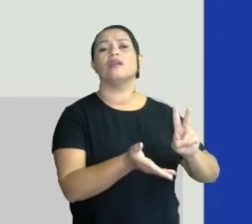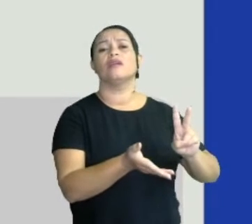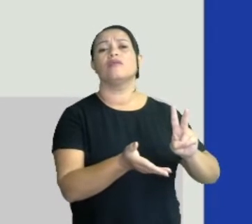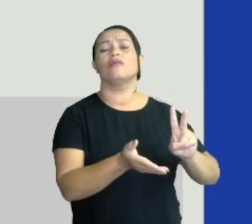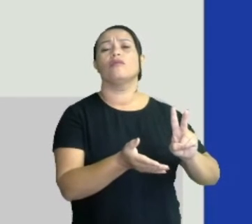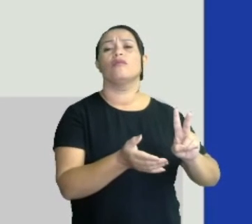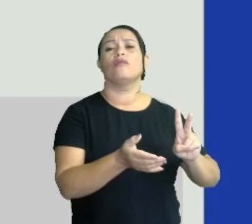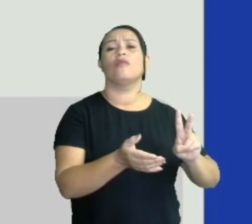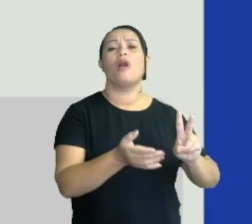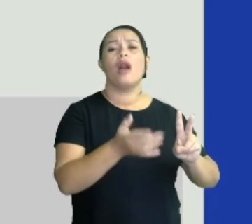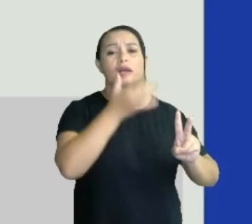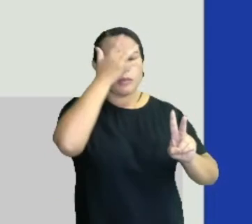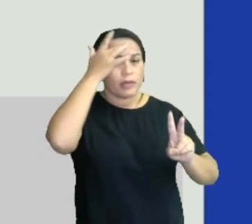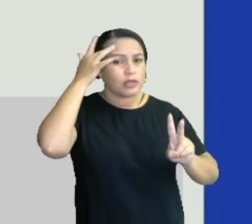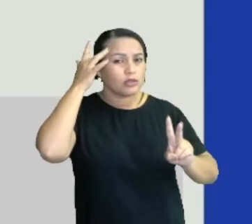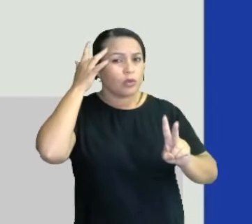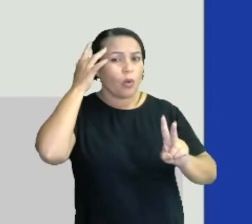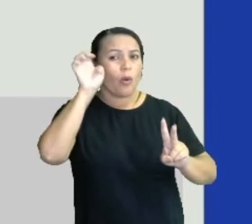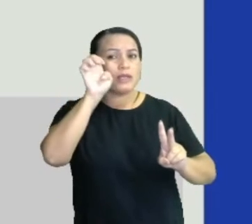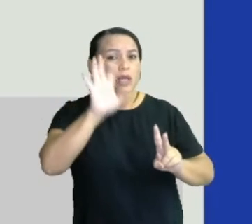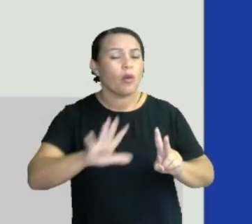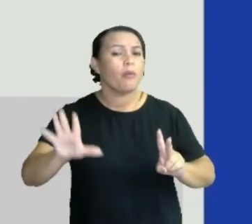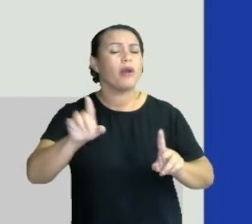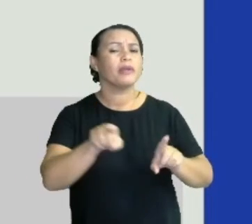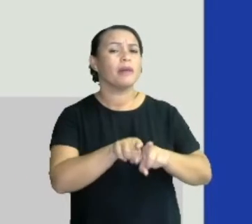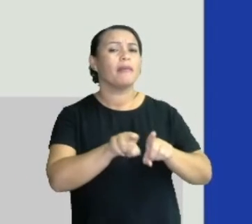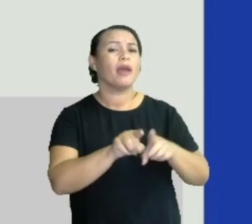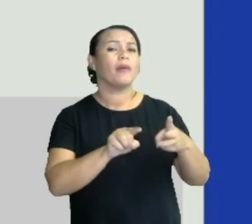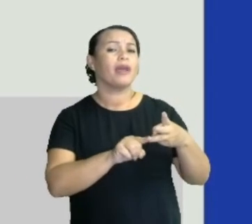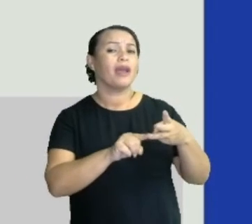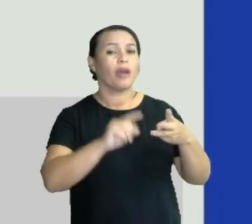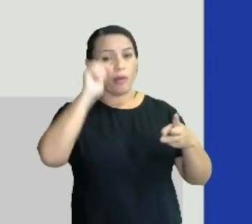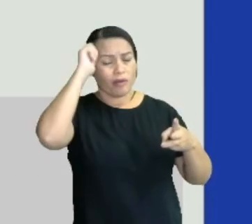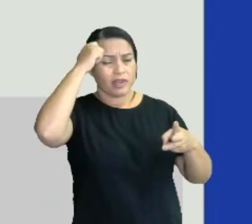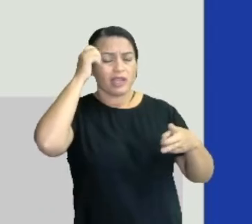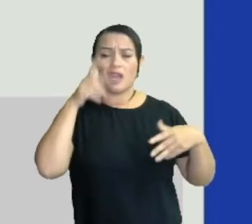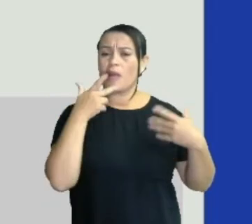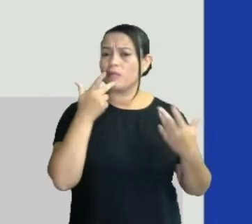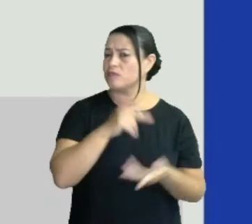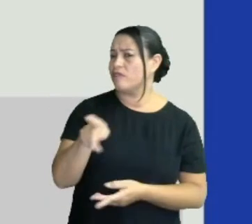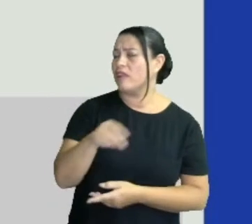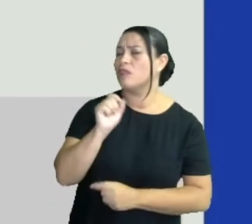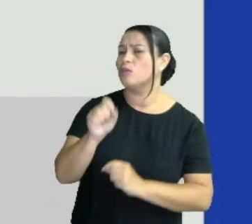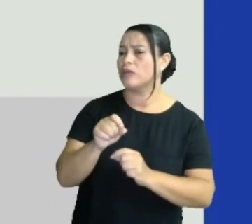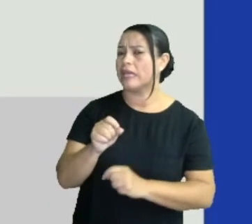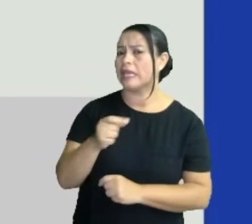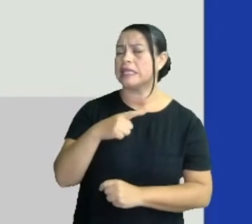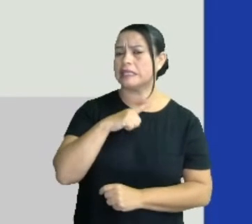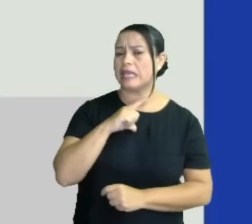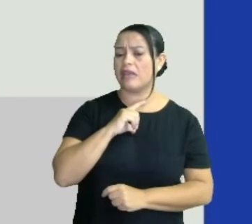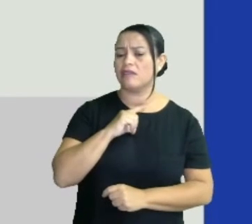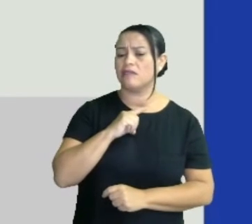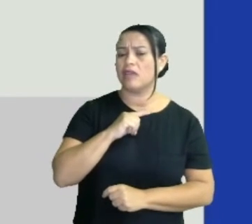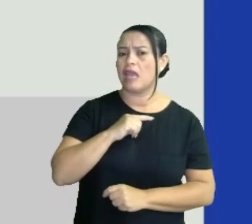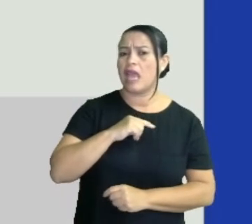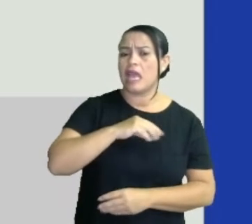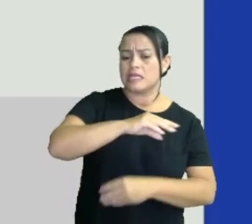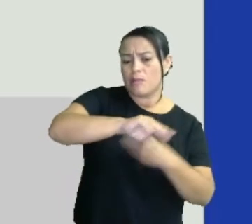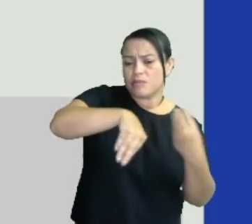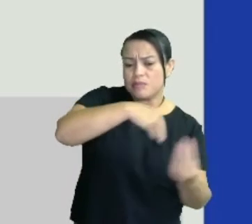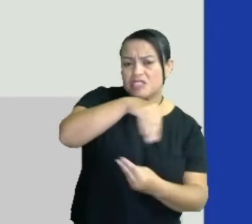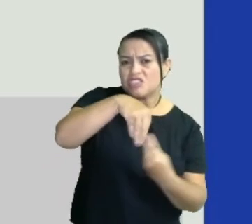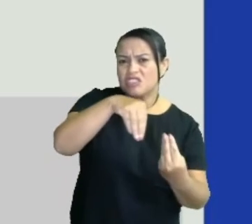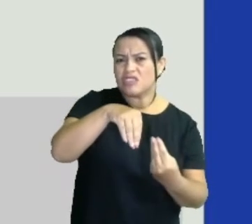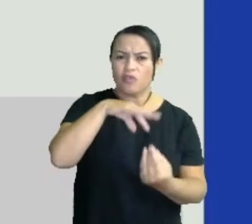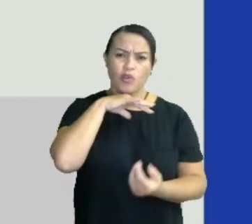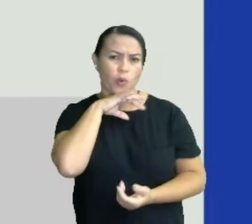o europeu e o africano. Ah, professora, no caso você está dizendo que essa colonização, essa miscigenação foi